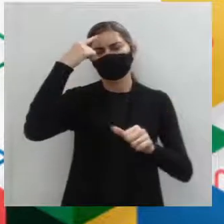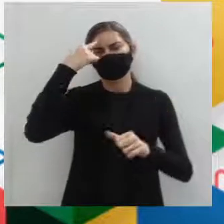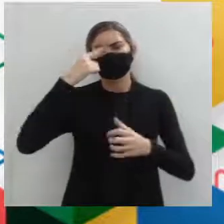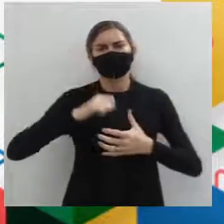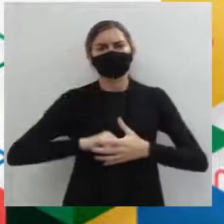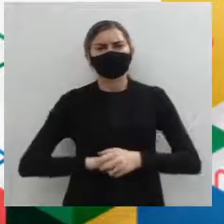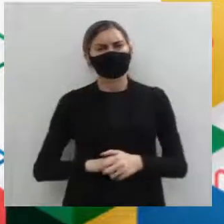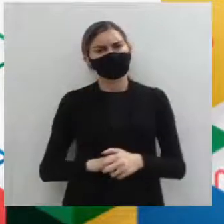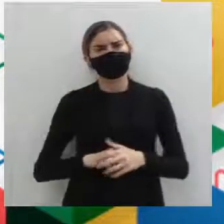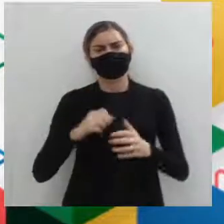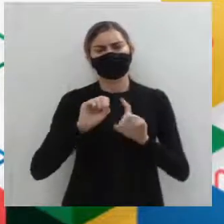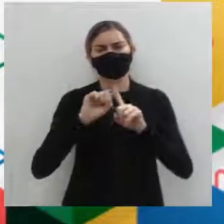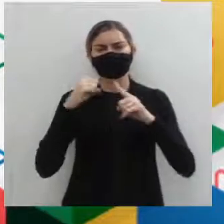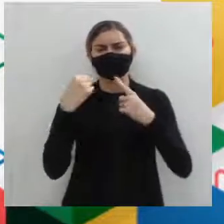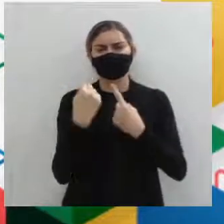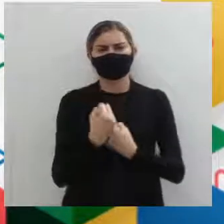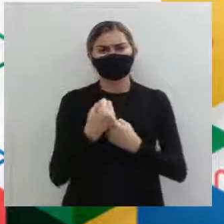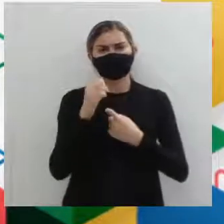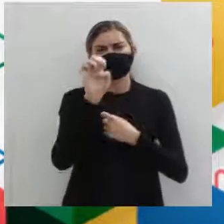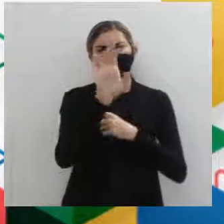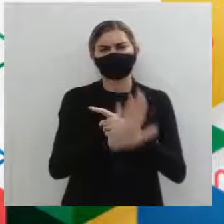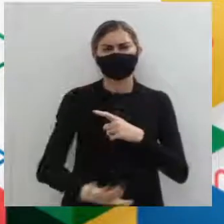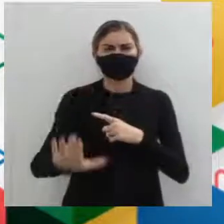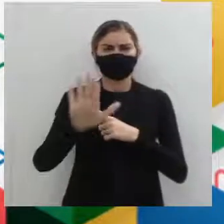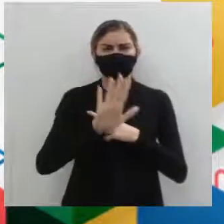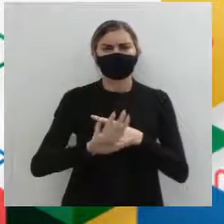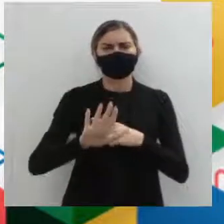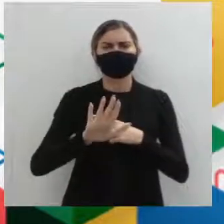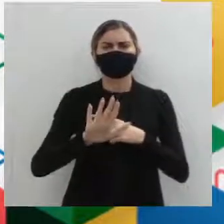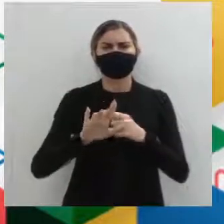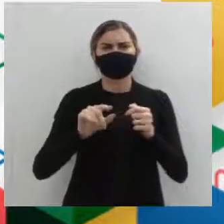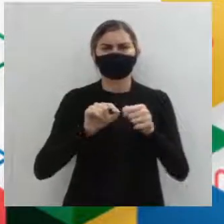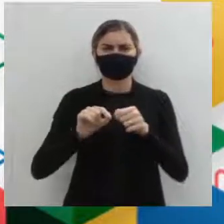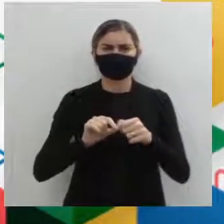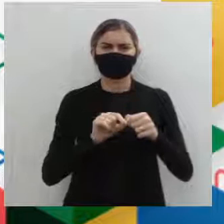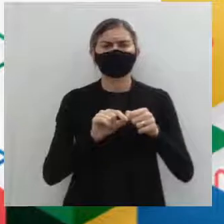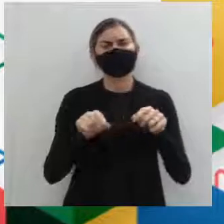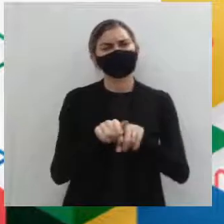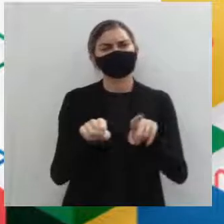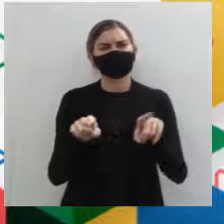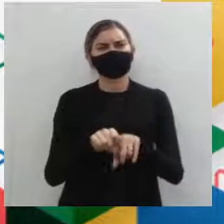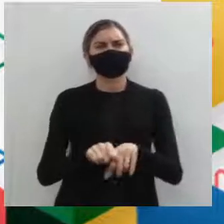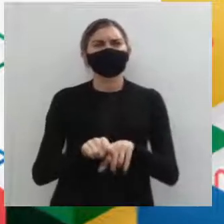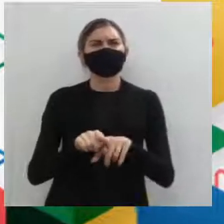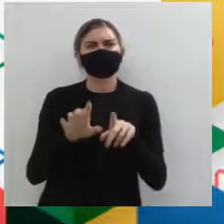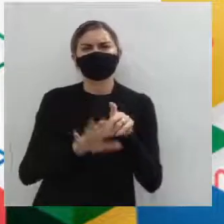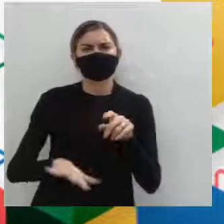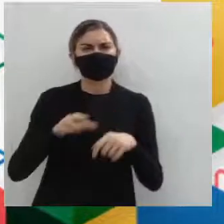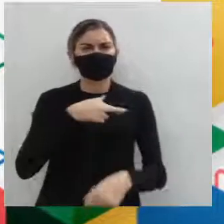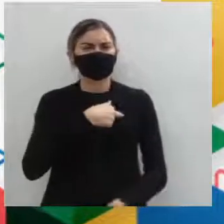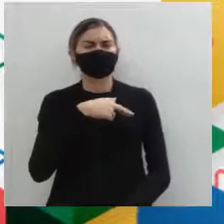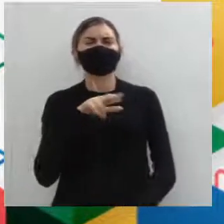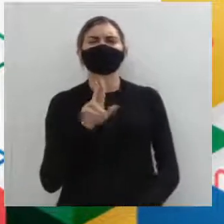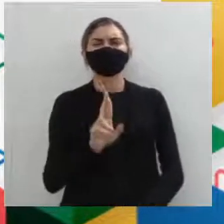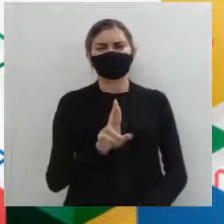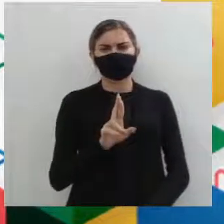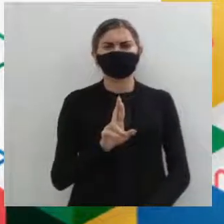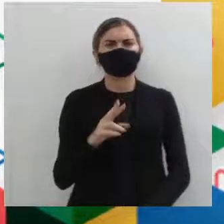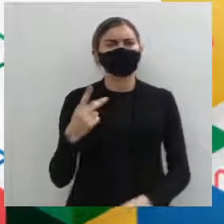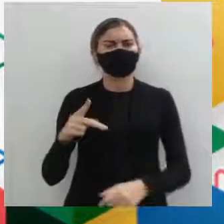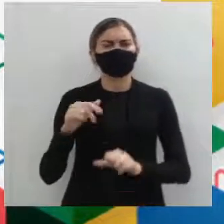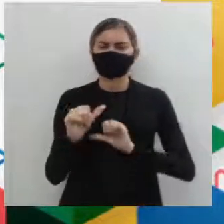mentalidade das sociedades europeias repercutiu também no campo religioso.